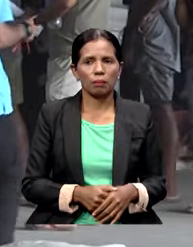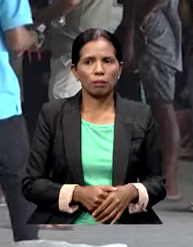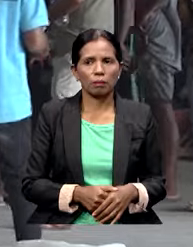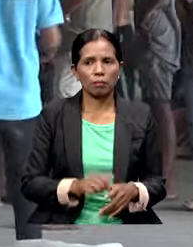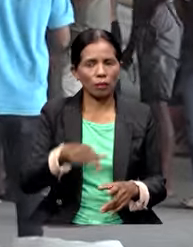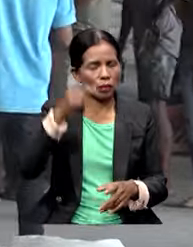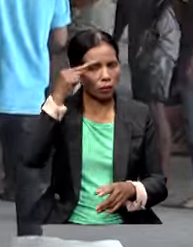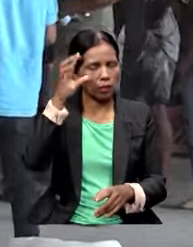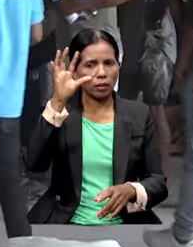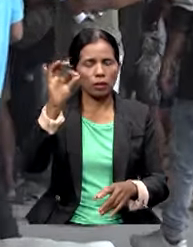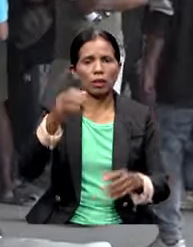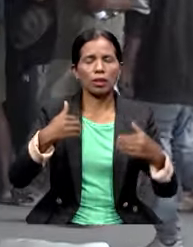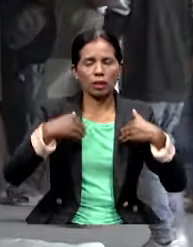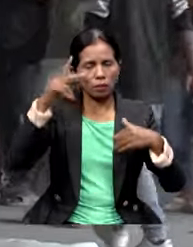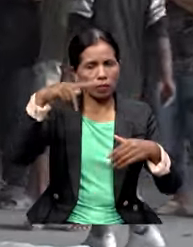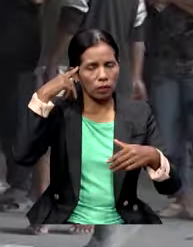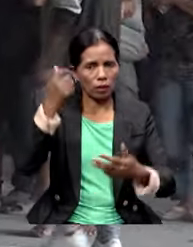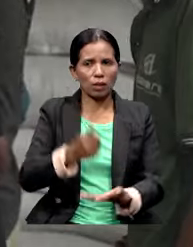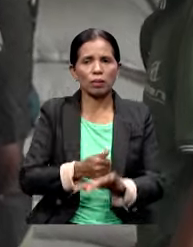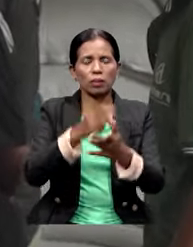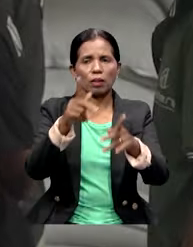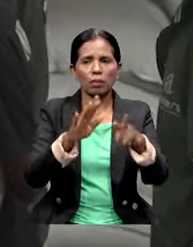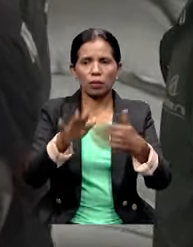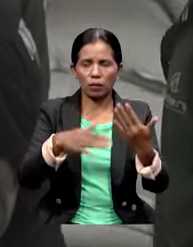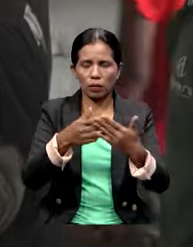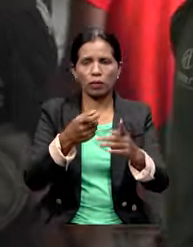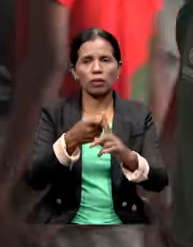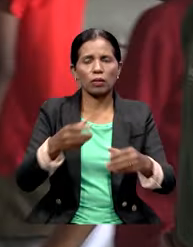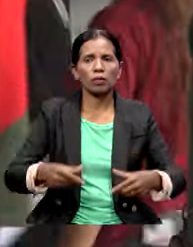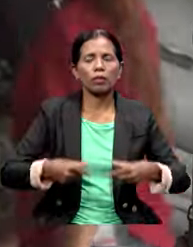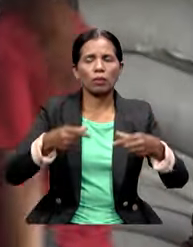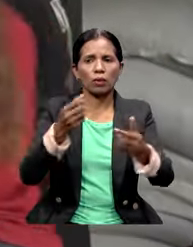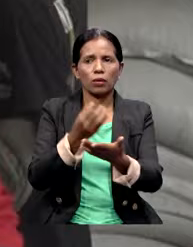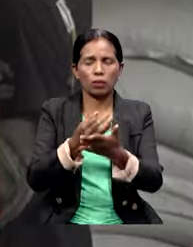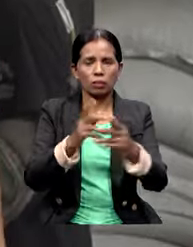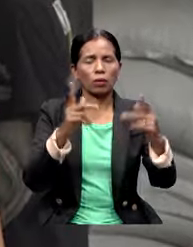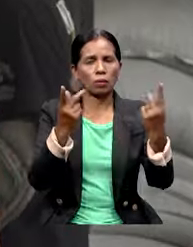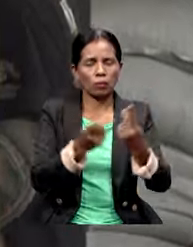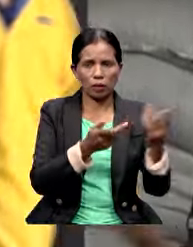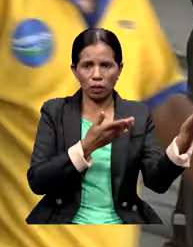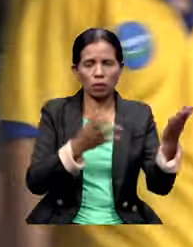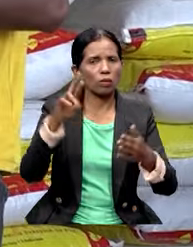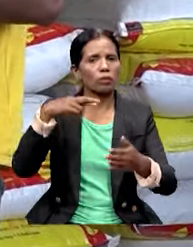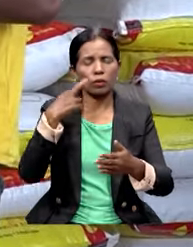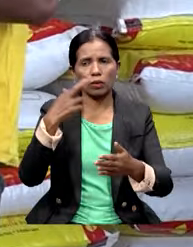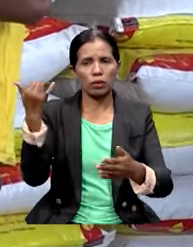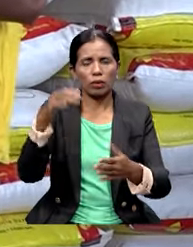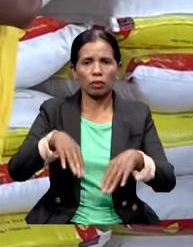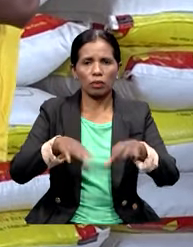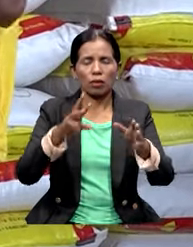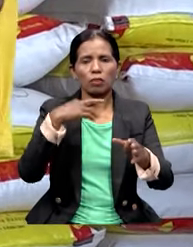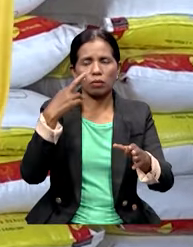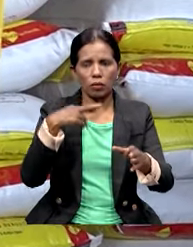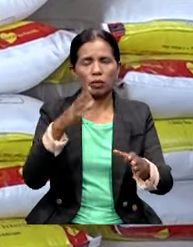Governo da Sierra Moço Política ida, onde ajuda a cidadão Sira, lhe Rússia oferece subsídio para a empresa importador Sira, onde faz fos ou folhin